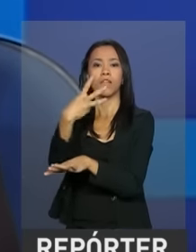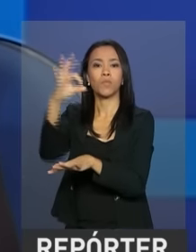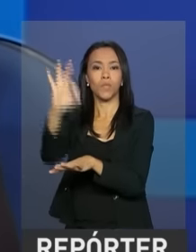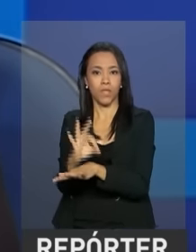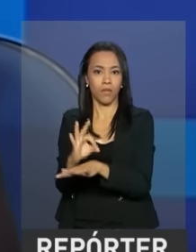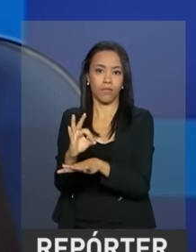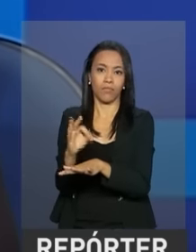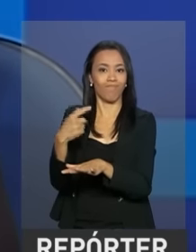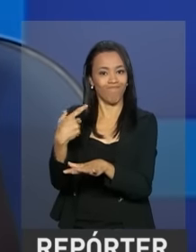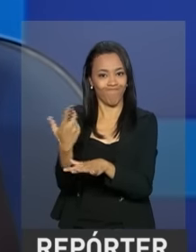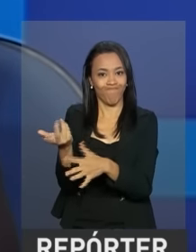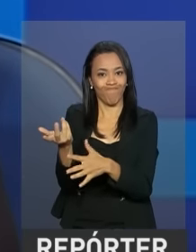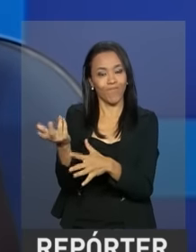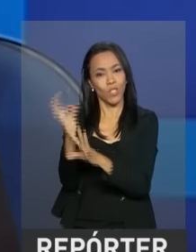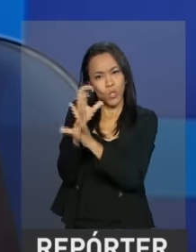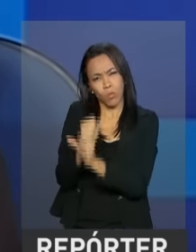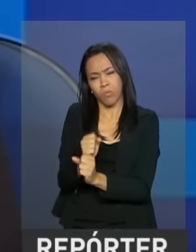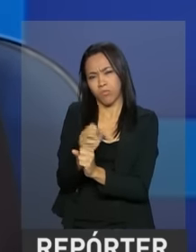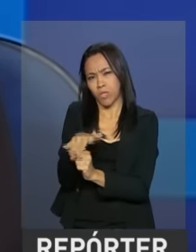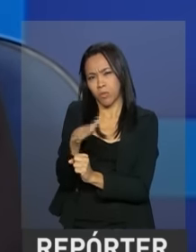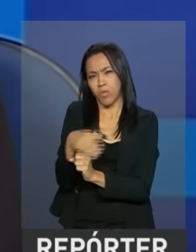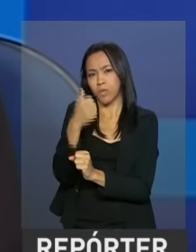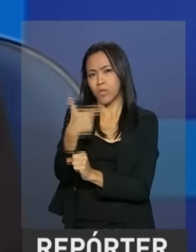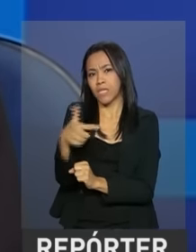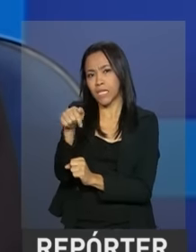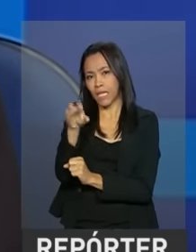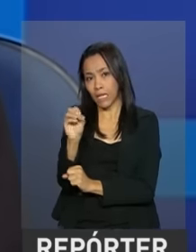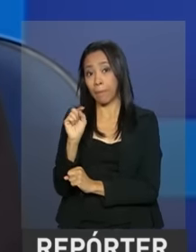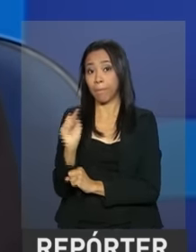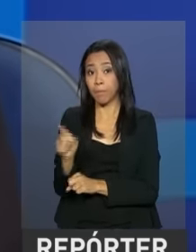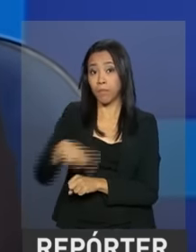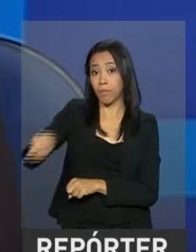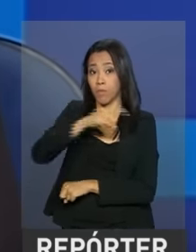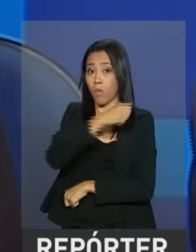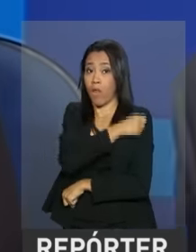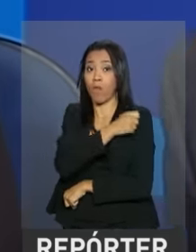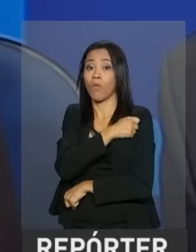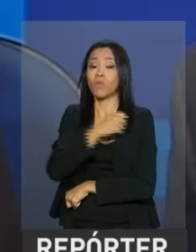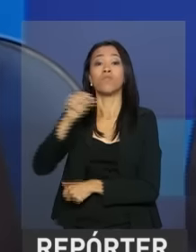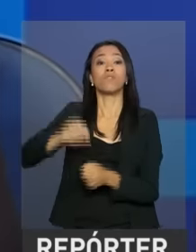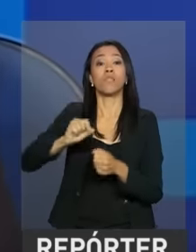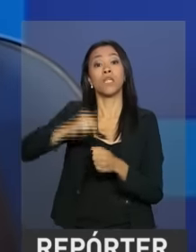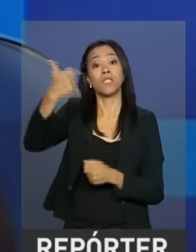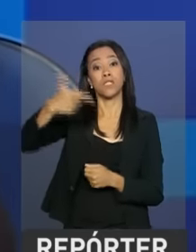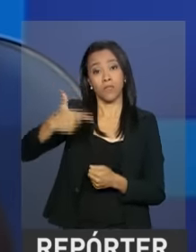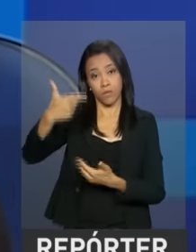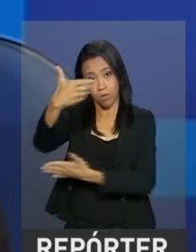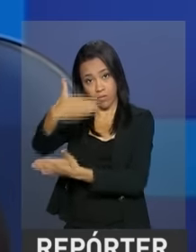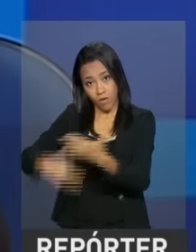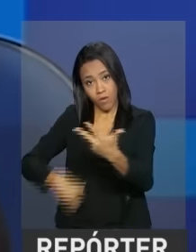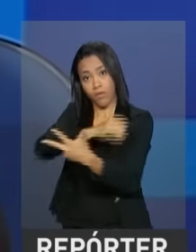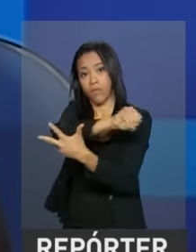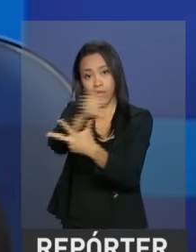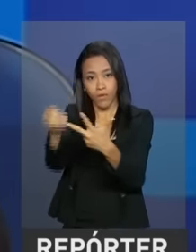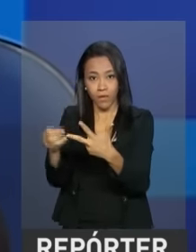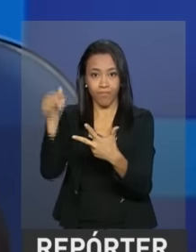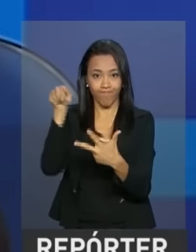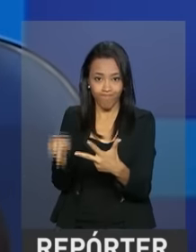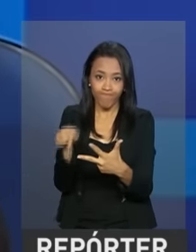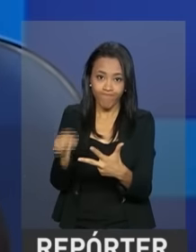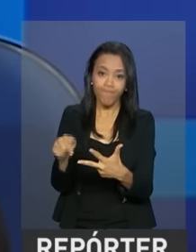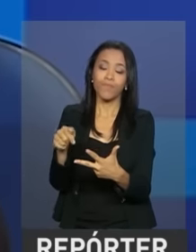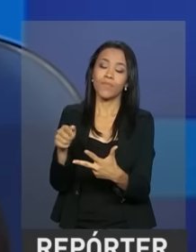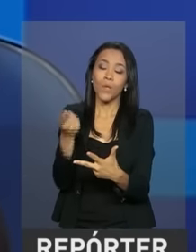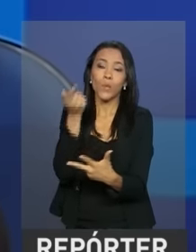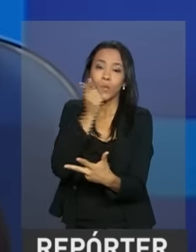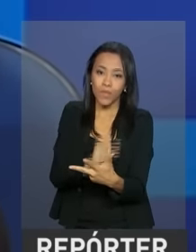3% um total de pouco mais de 270.000 e que nós conseguimos nessa segunda aplicação a